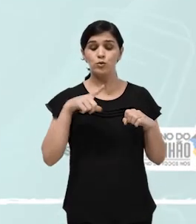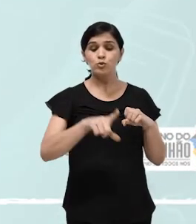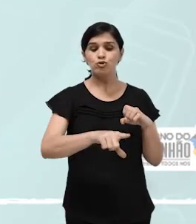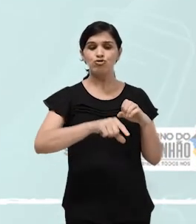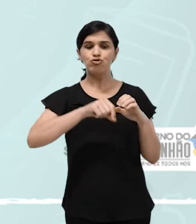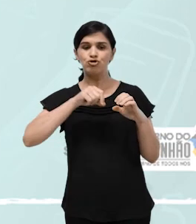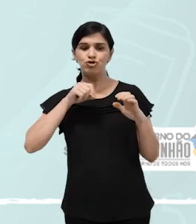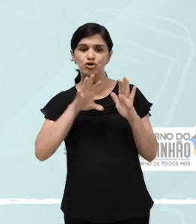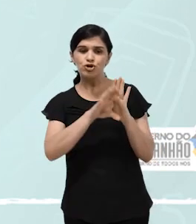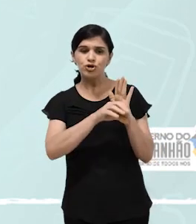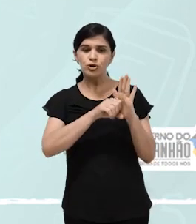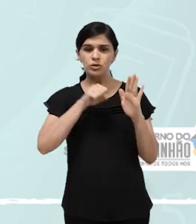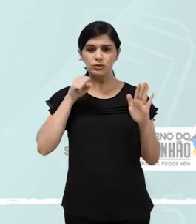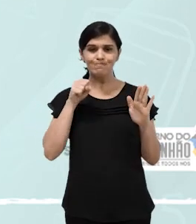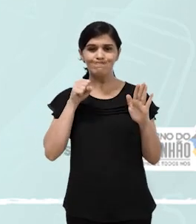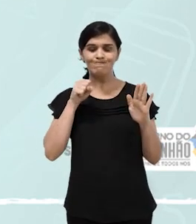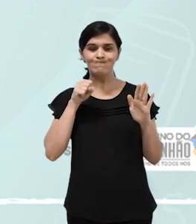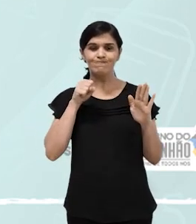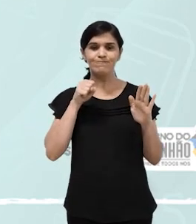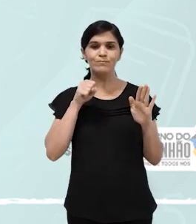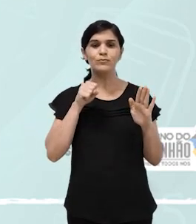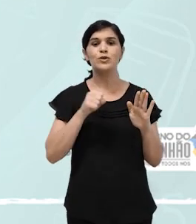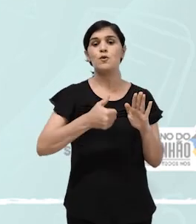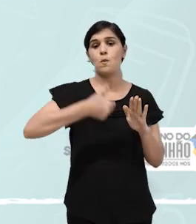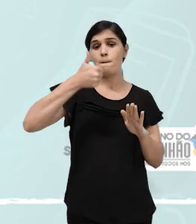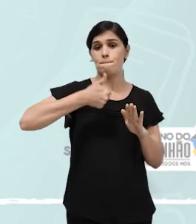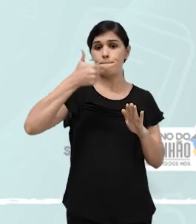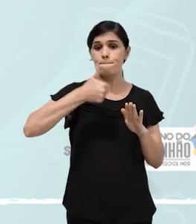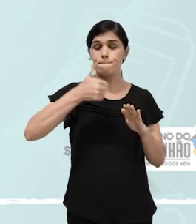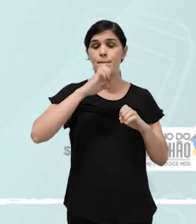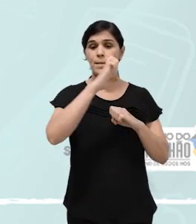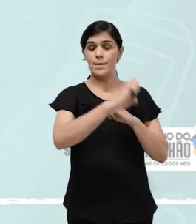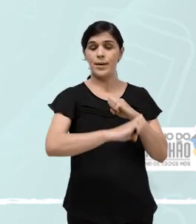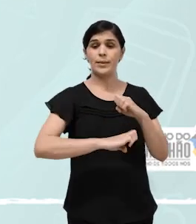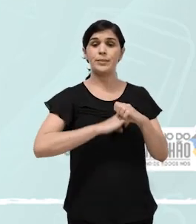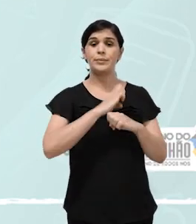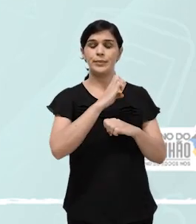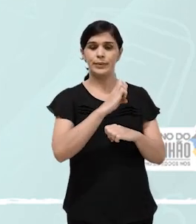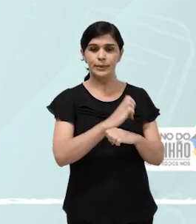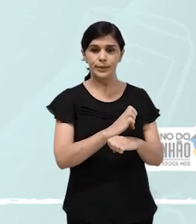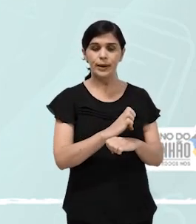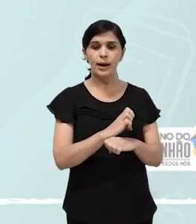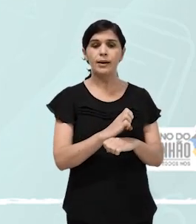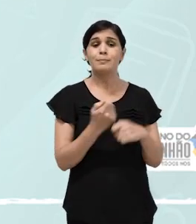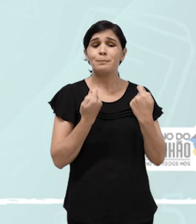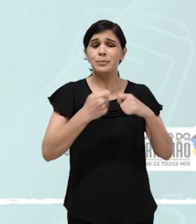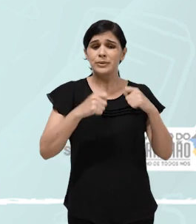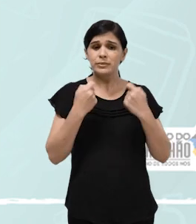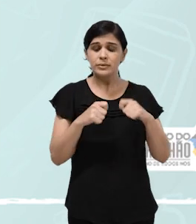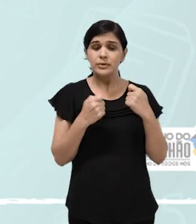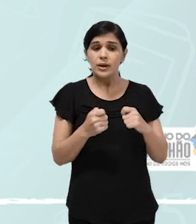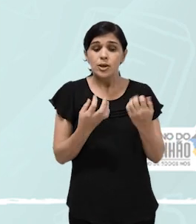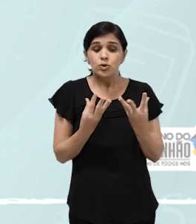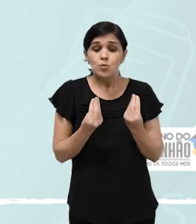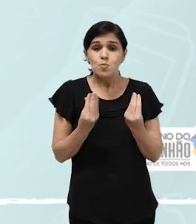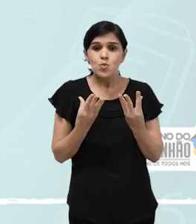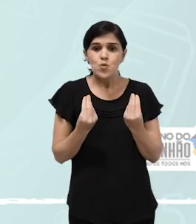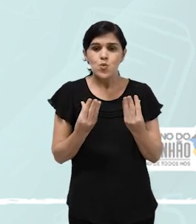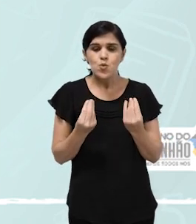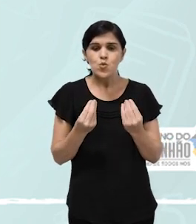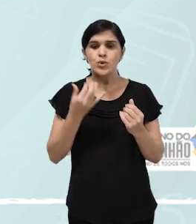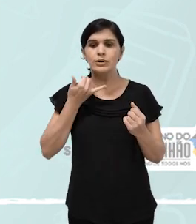mais afastado do núcleo, requer uma quantidade de energia denominada primeira energia de